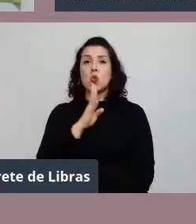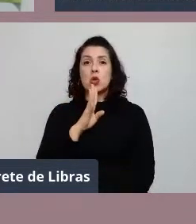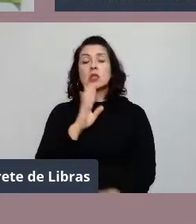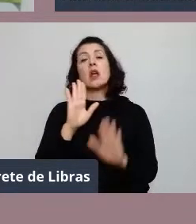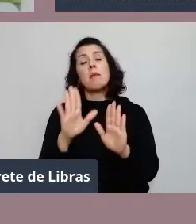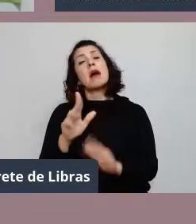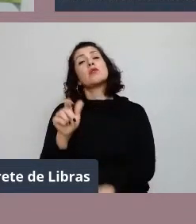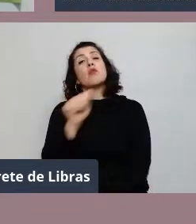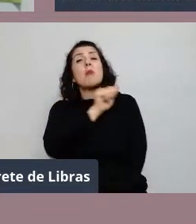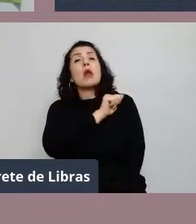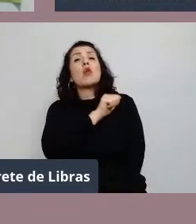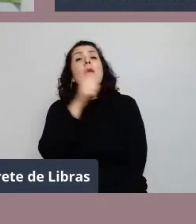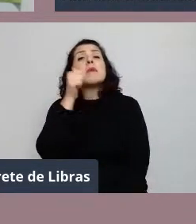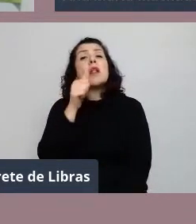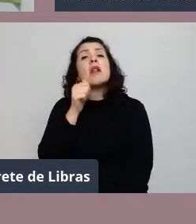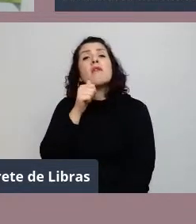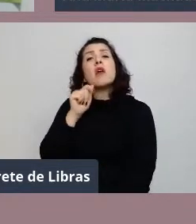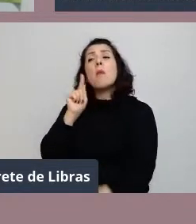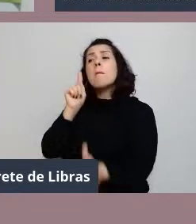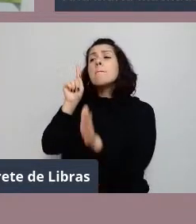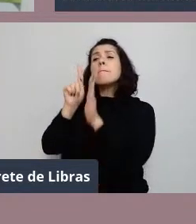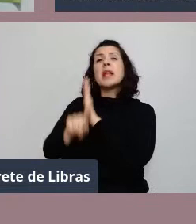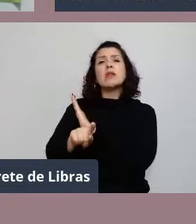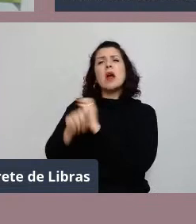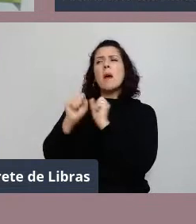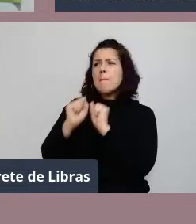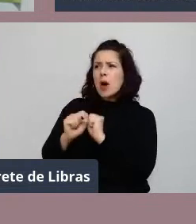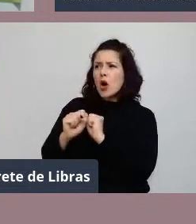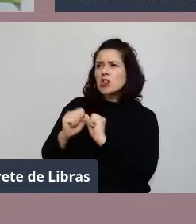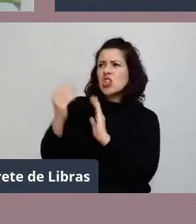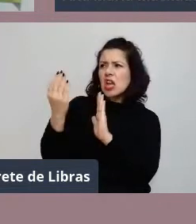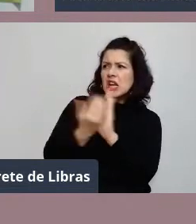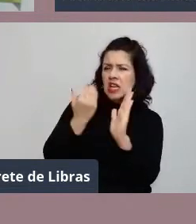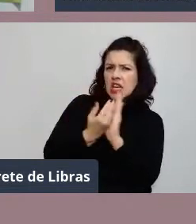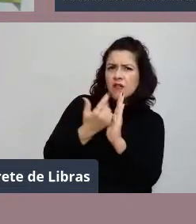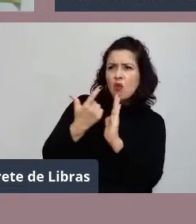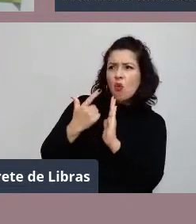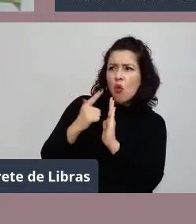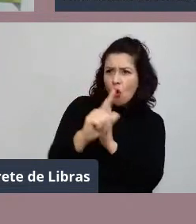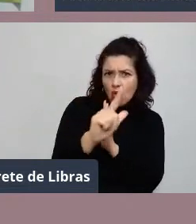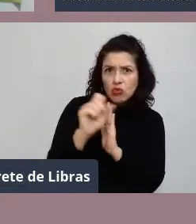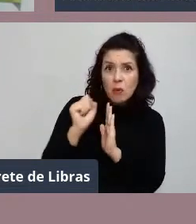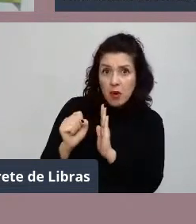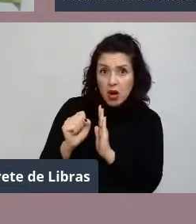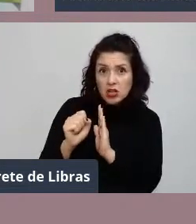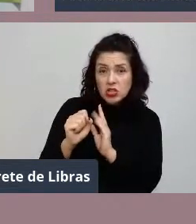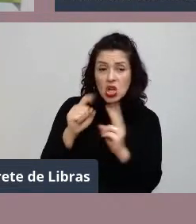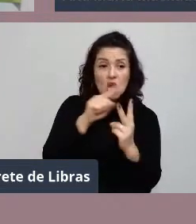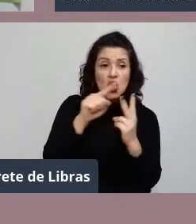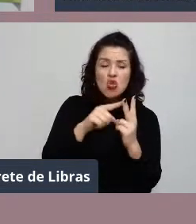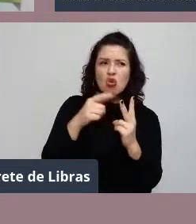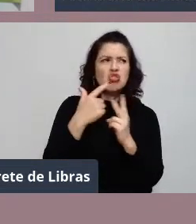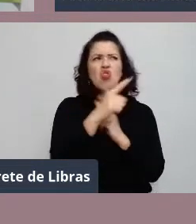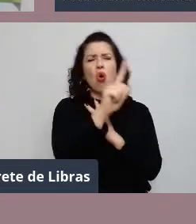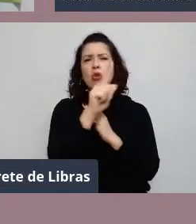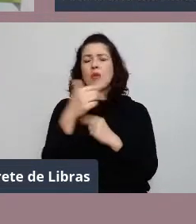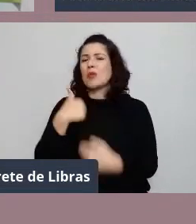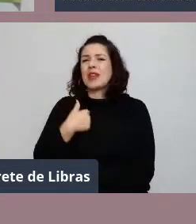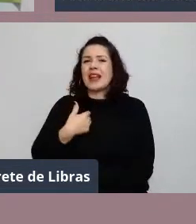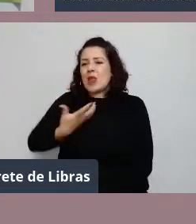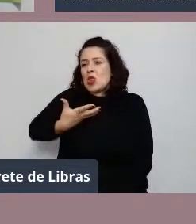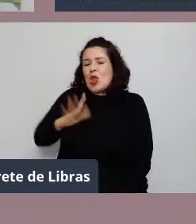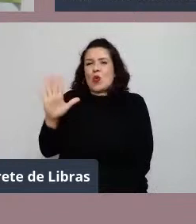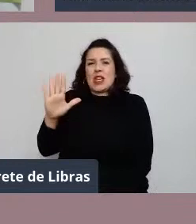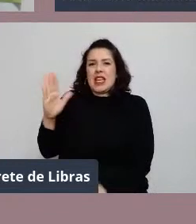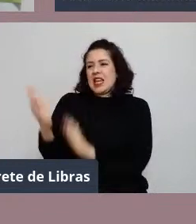aluna perguntar se ela podia ler qualquer outro livro, que ela lia dois em vez desse, que ela não suportava esse livro e que